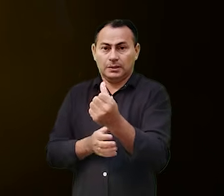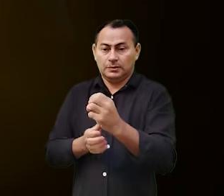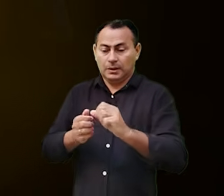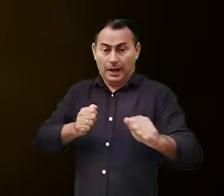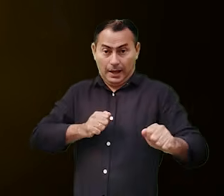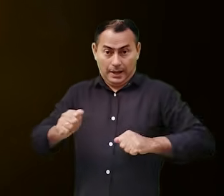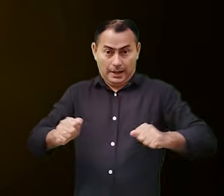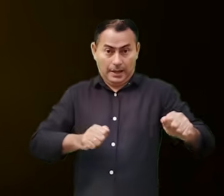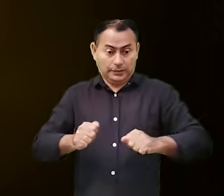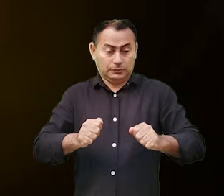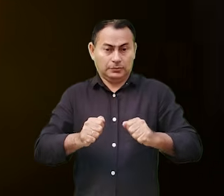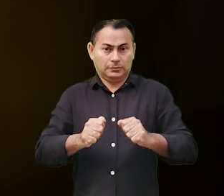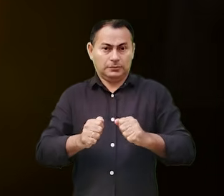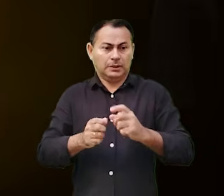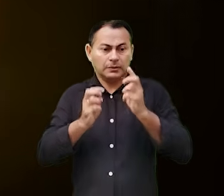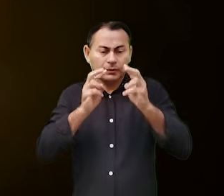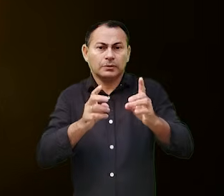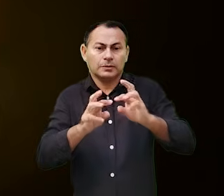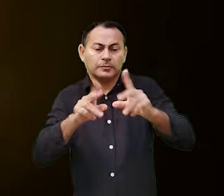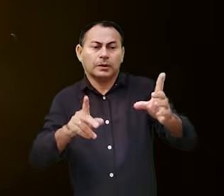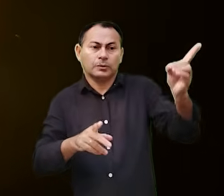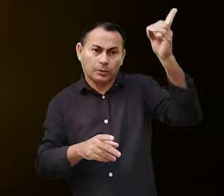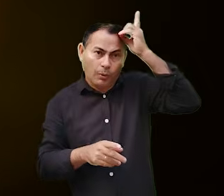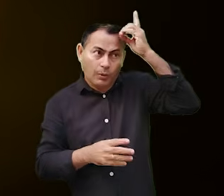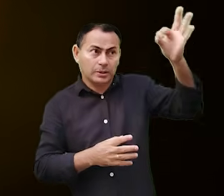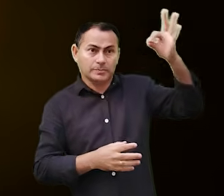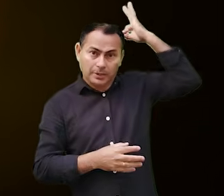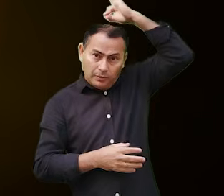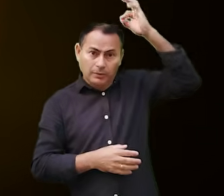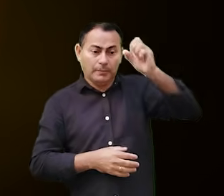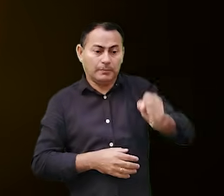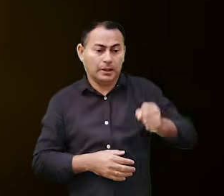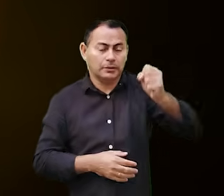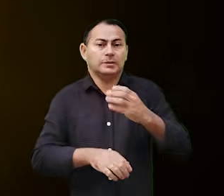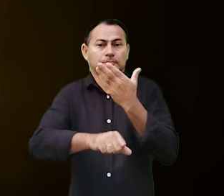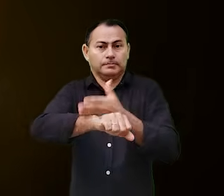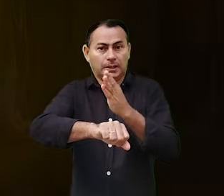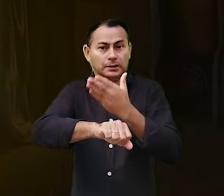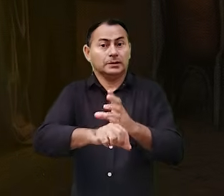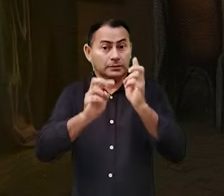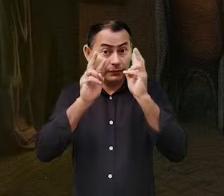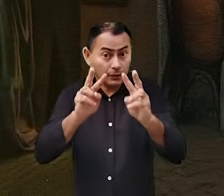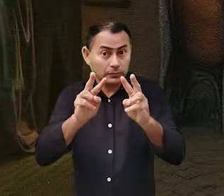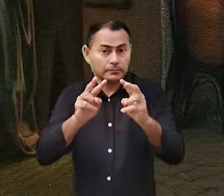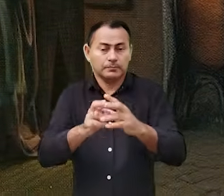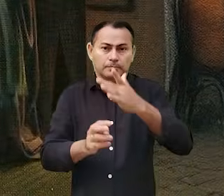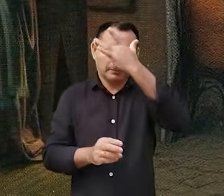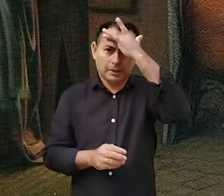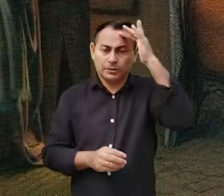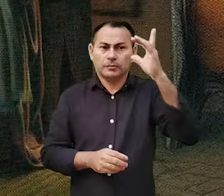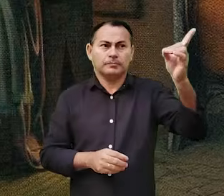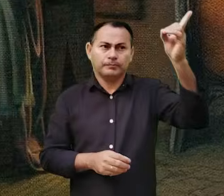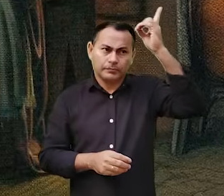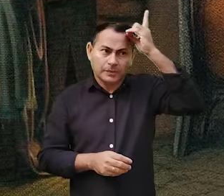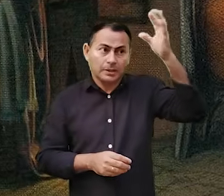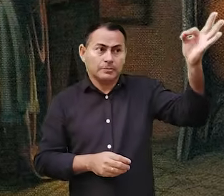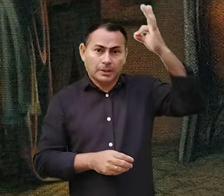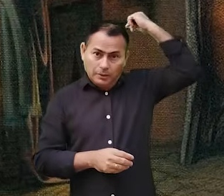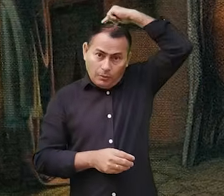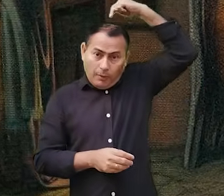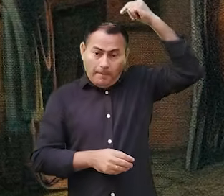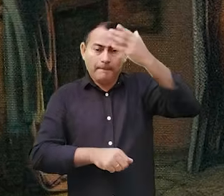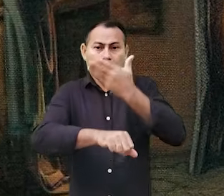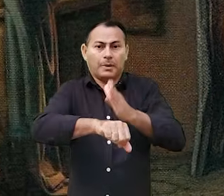de Atos, vimos a diferença entre os dons espirituais, pastorais e os práticos. As pessoas com o dom